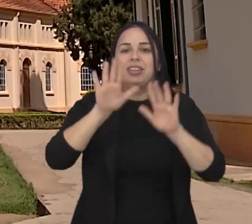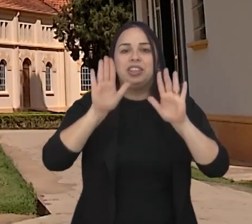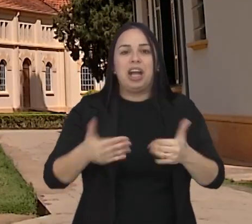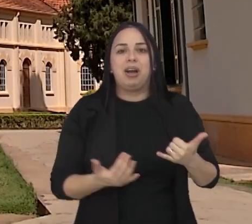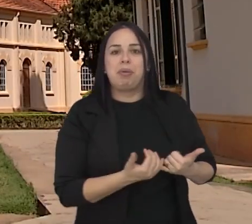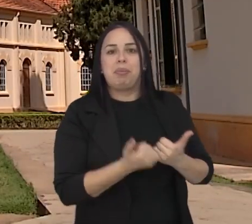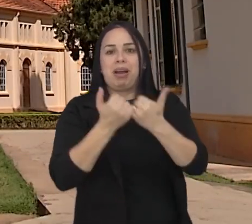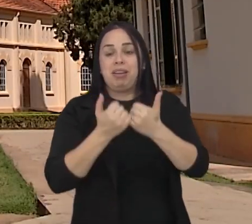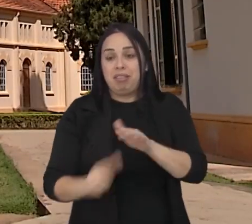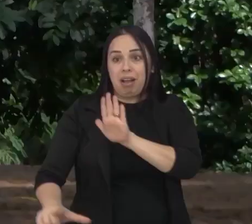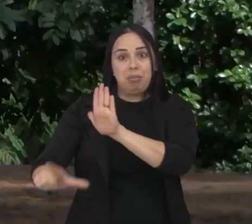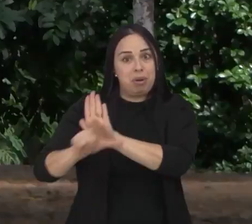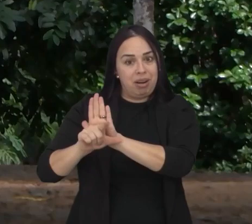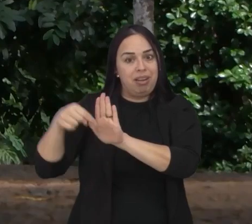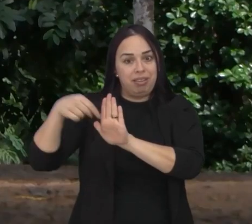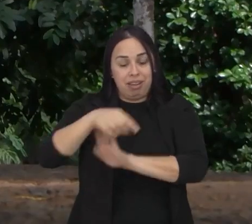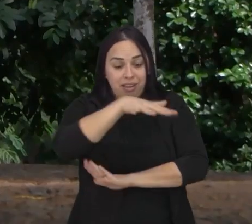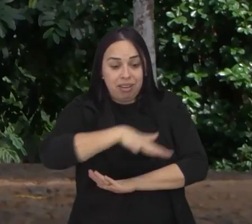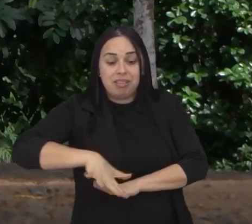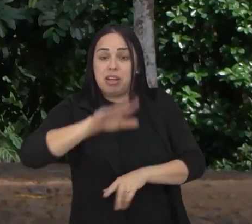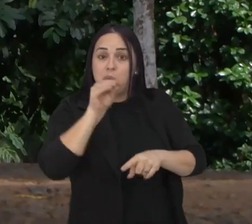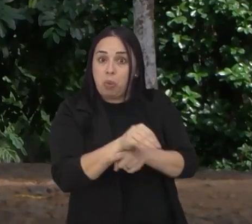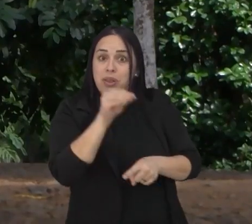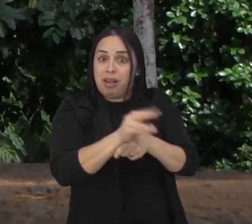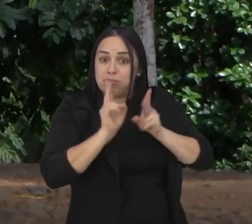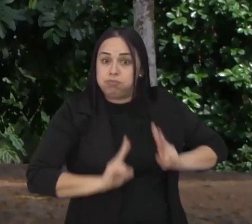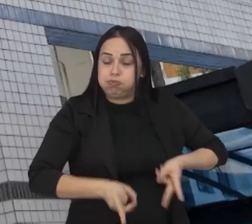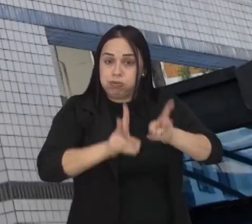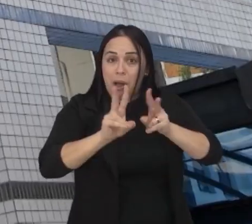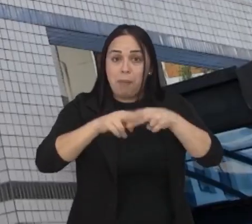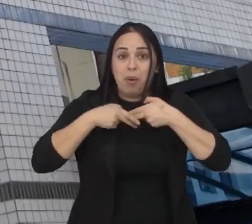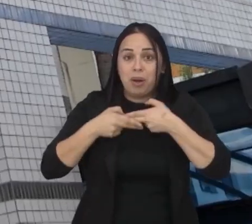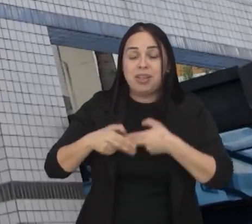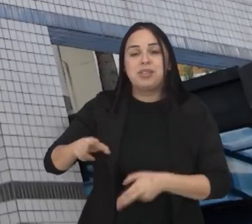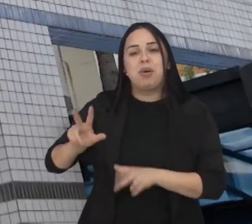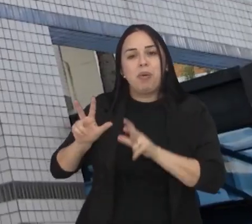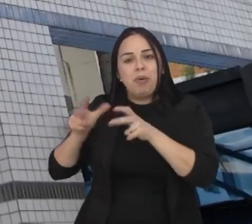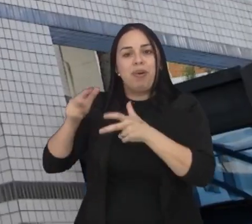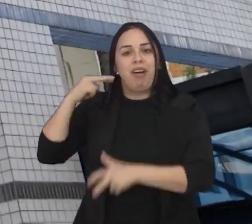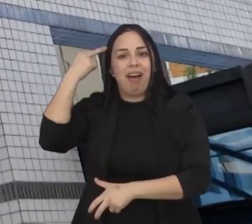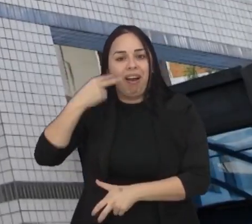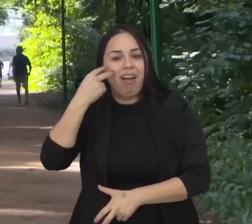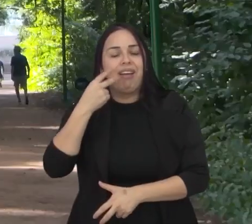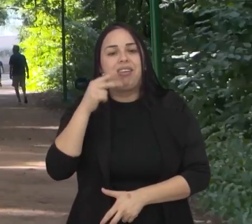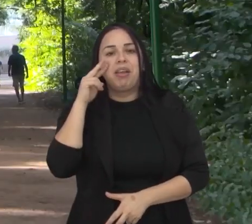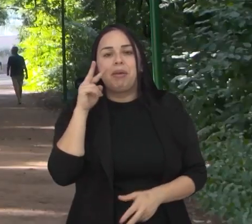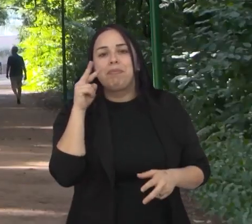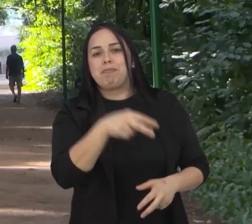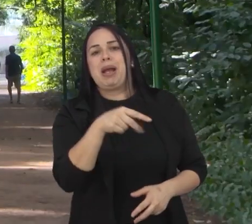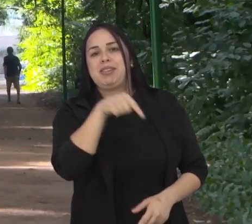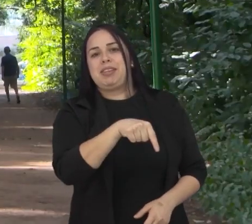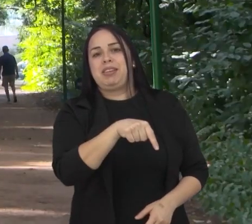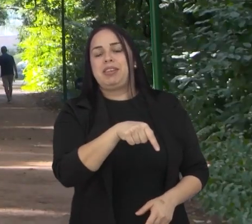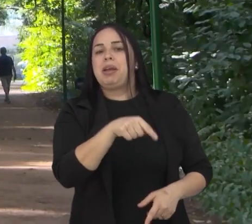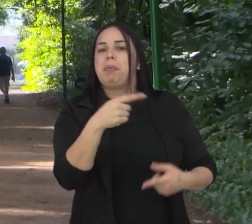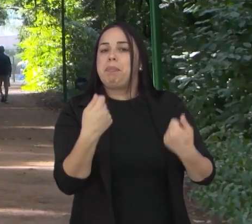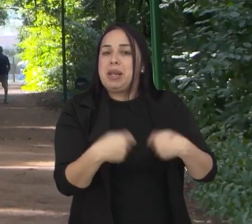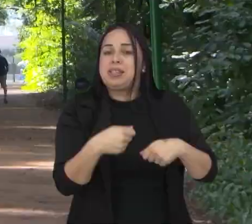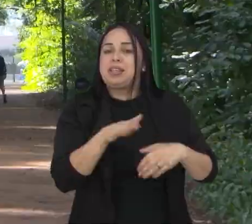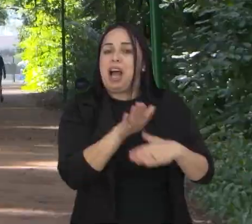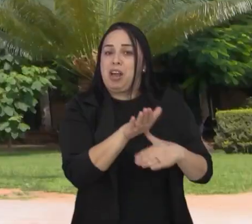cultural tombado por lei municipal como setor de preservação. A Câmara reconhece o local como um dos responsáveis